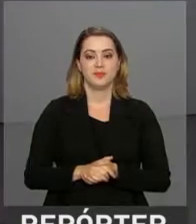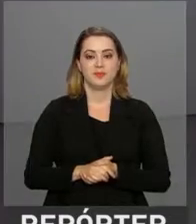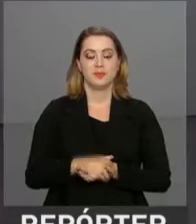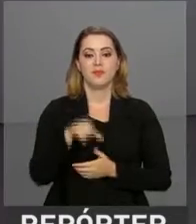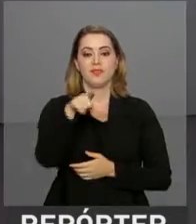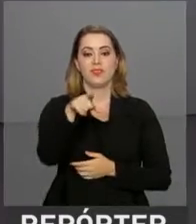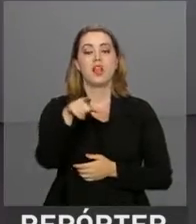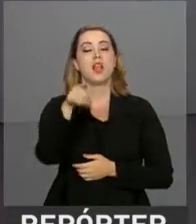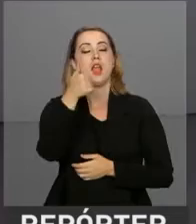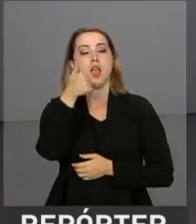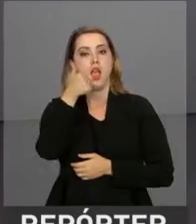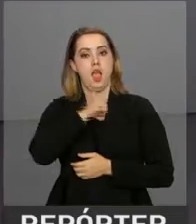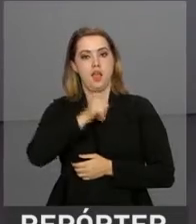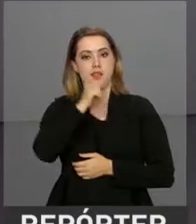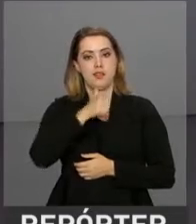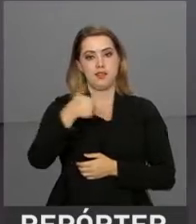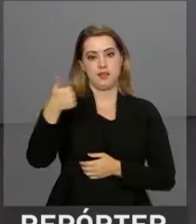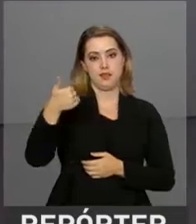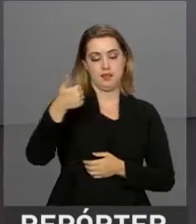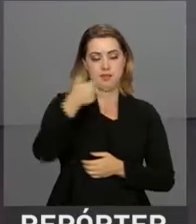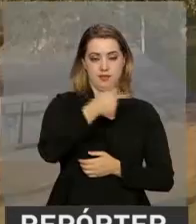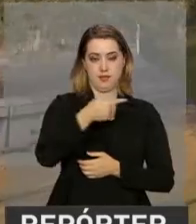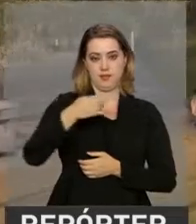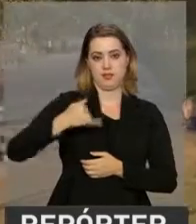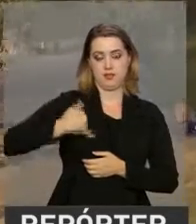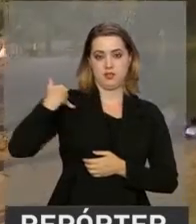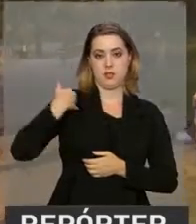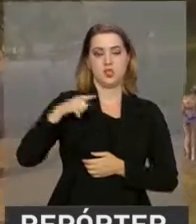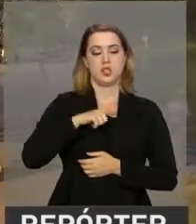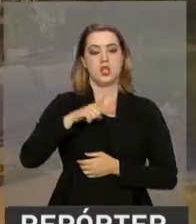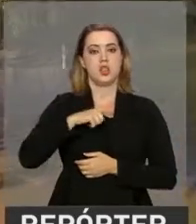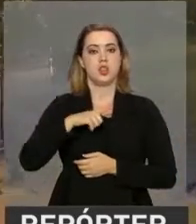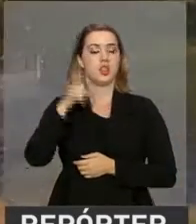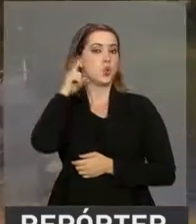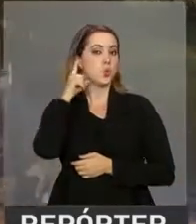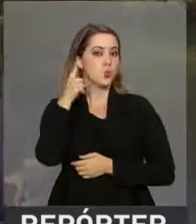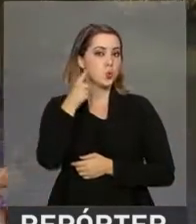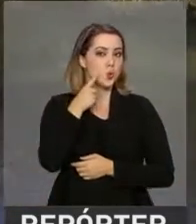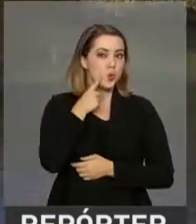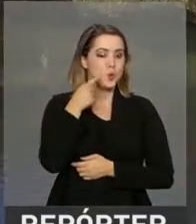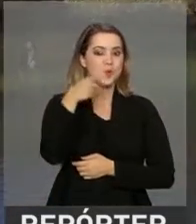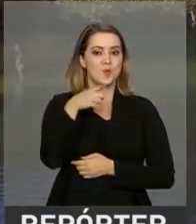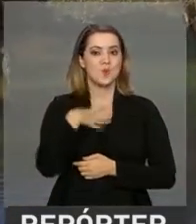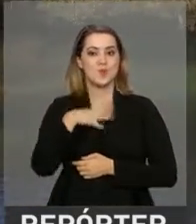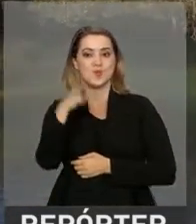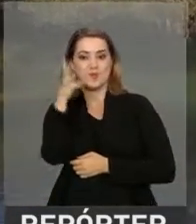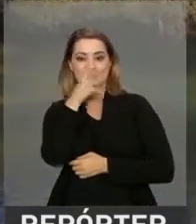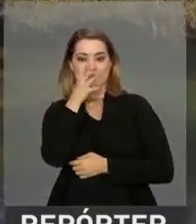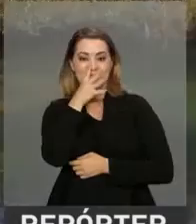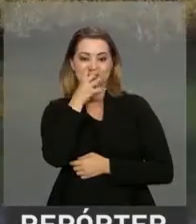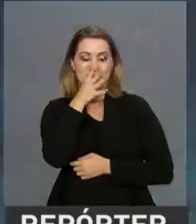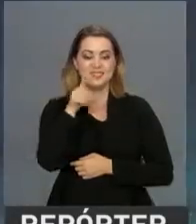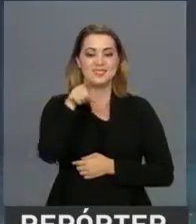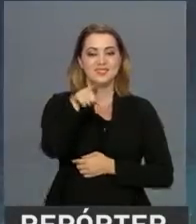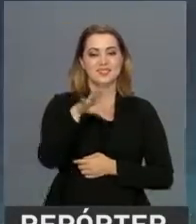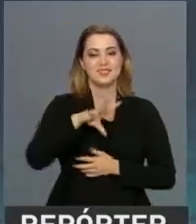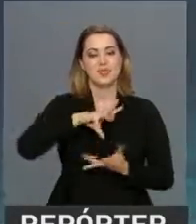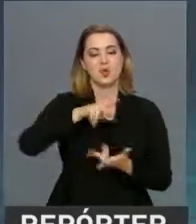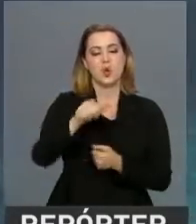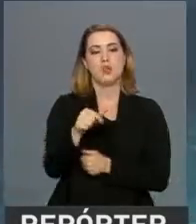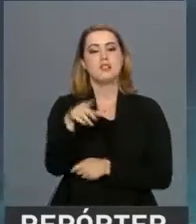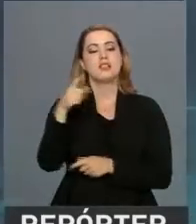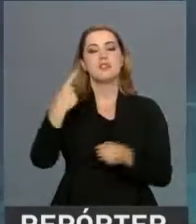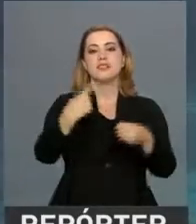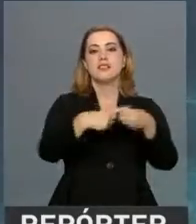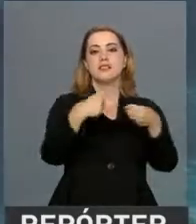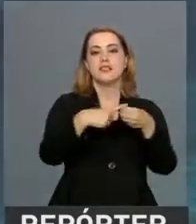A estudante Sabrina, de 17 anos, tem deficiência auditiva e se impressionou com os encantos naturais de Bonito,